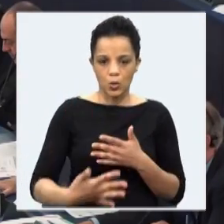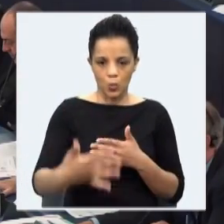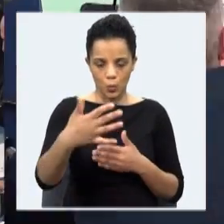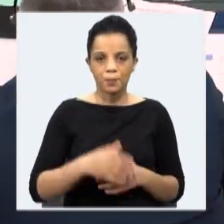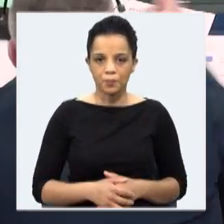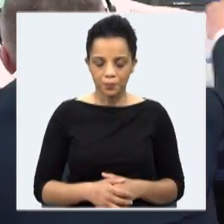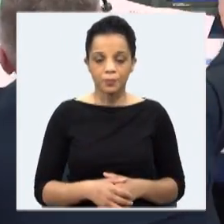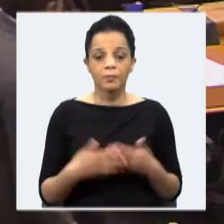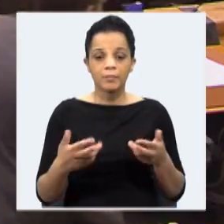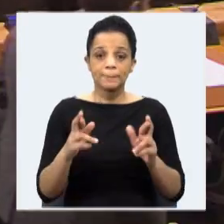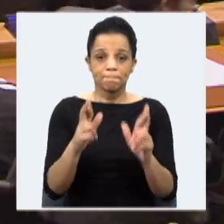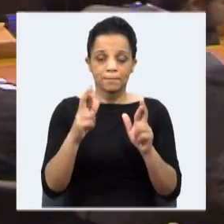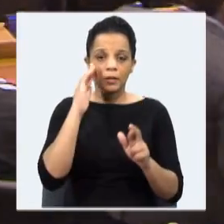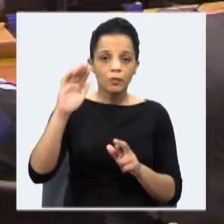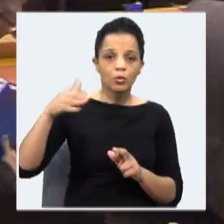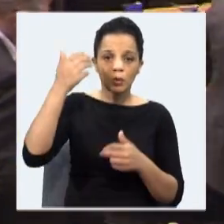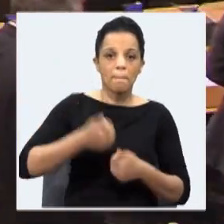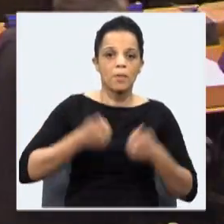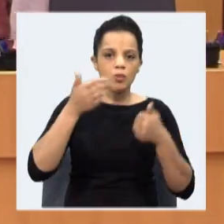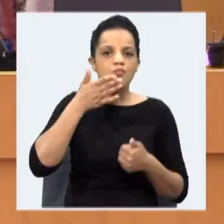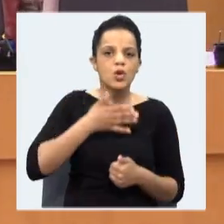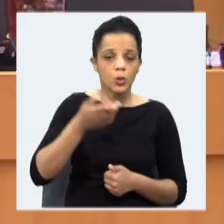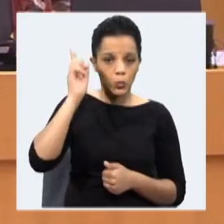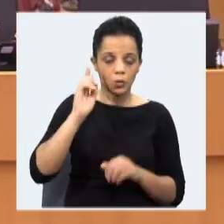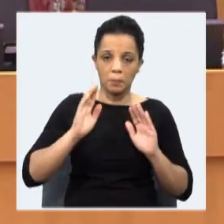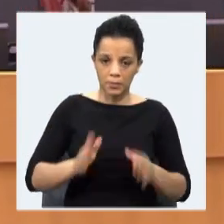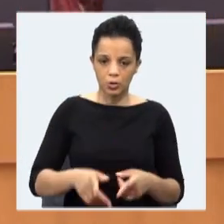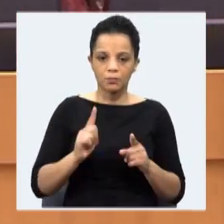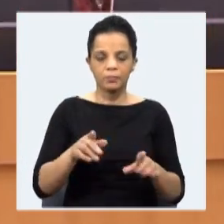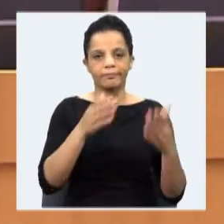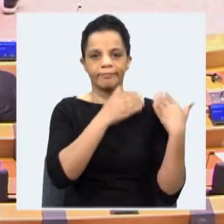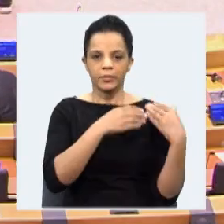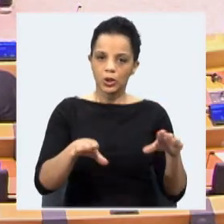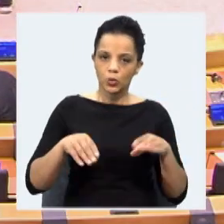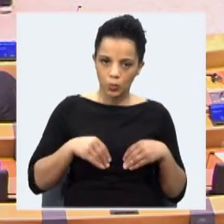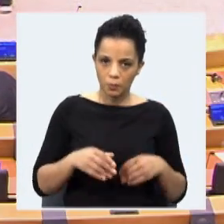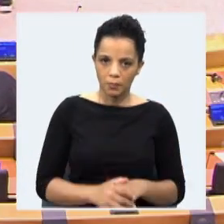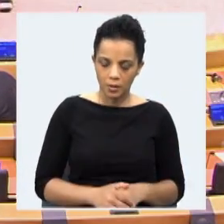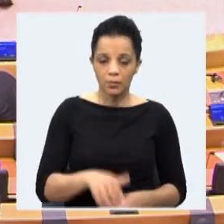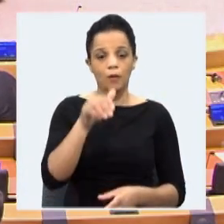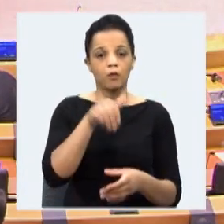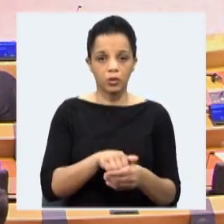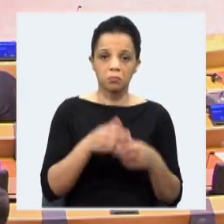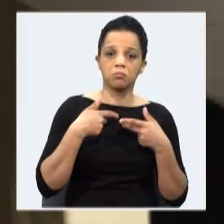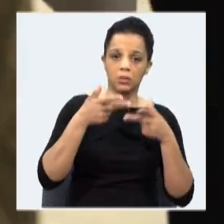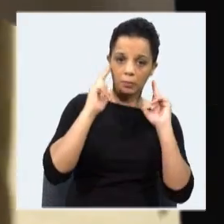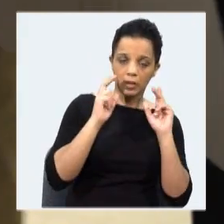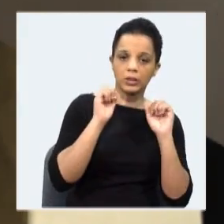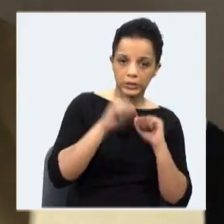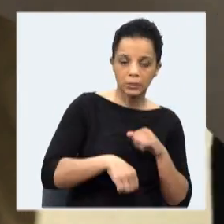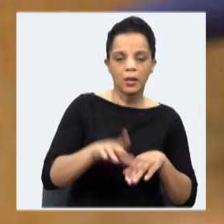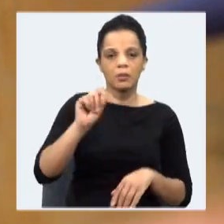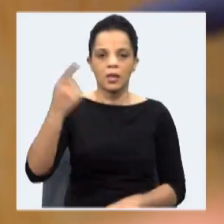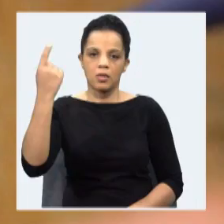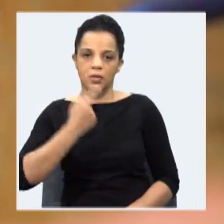próximos 5 anos. Desta vez, ter esperança num futuro melhor não chega. É preciso assumir responsabilidades. Votar é uma